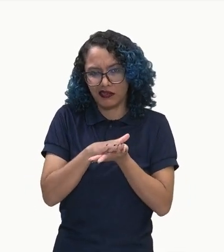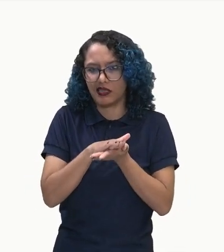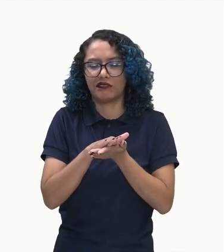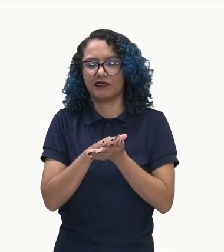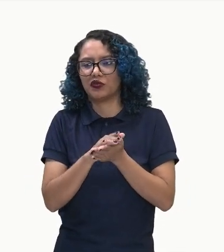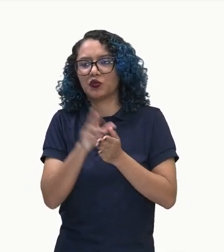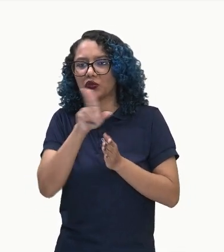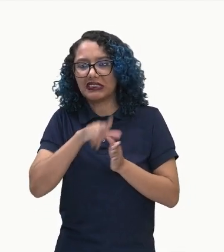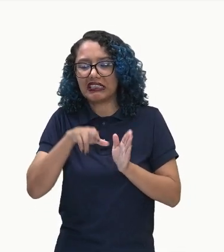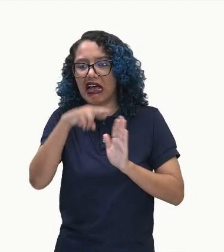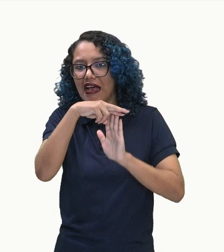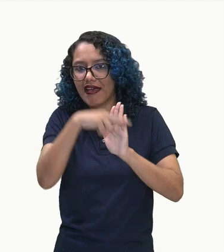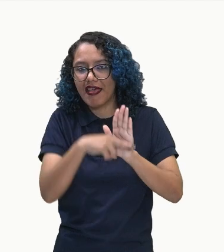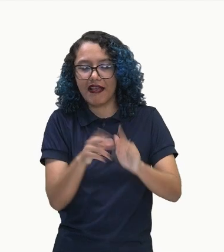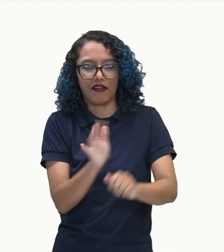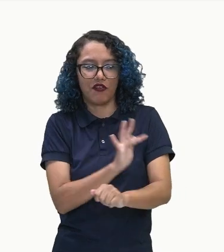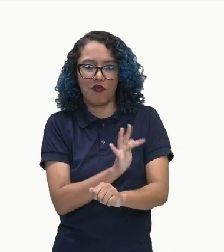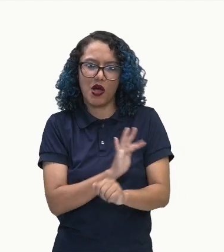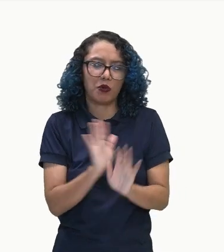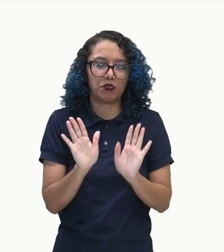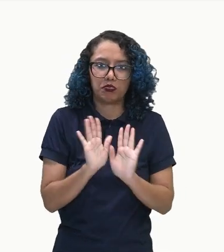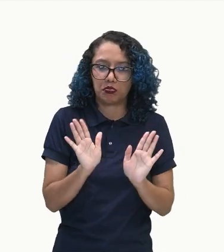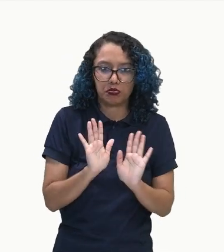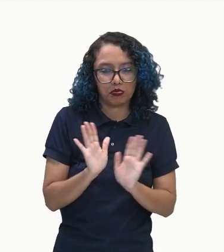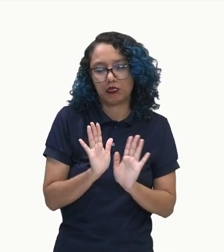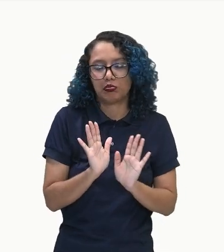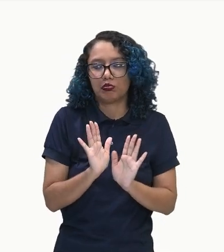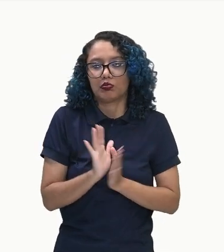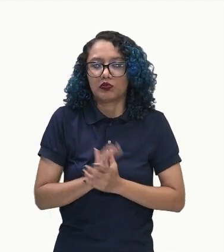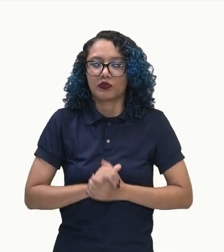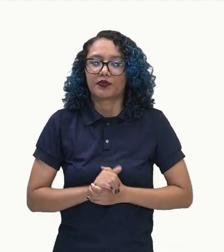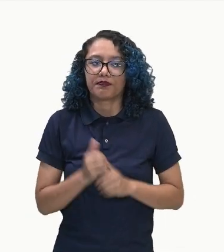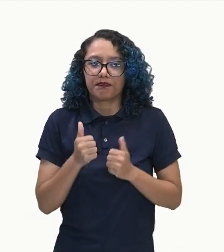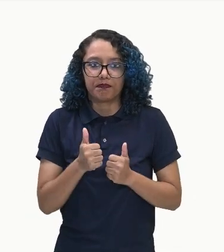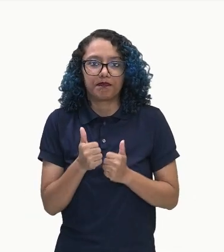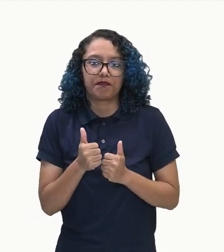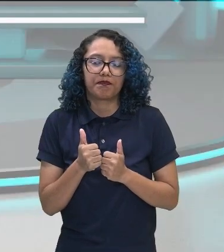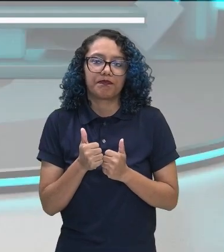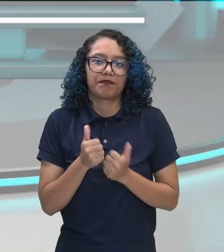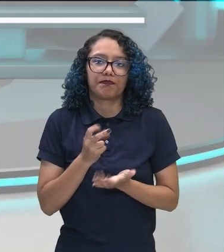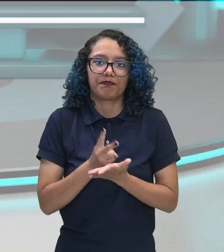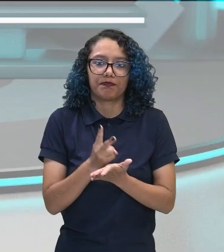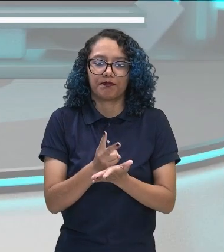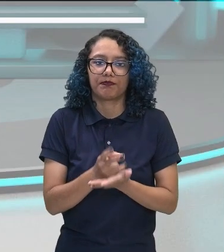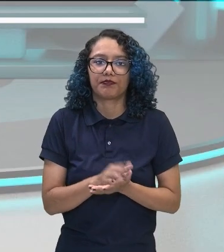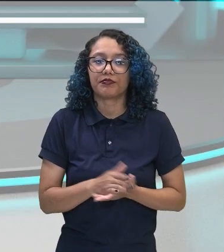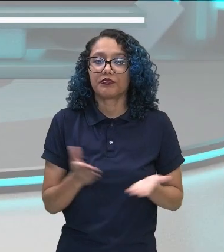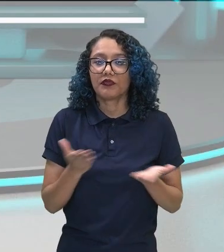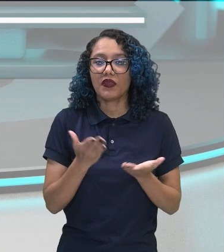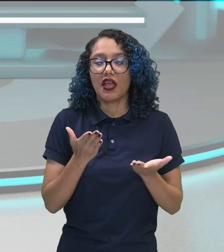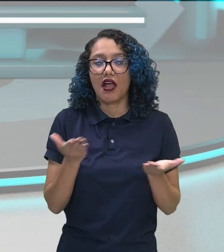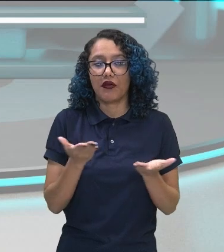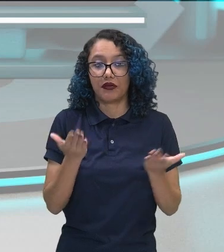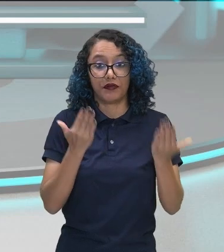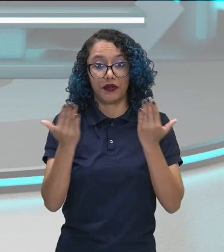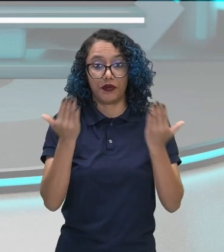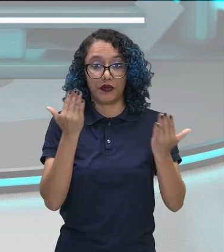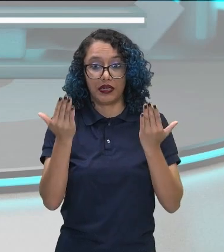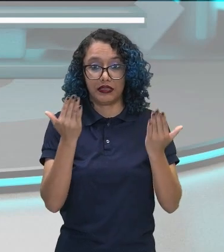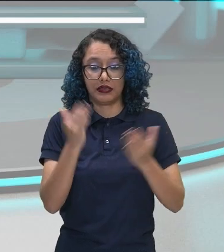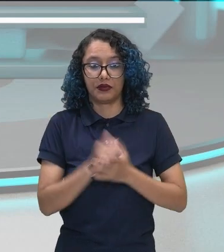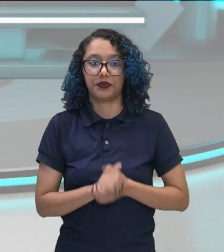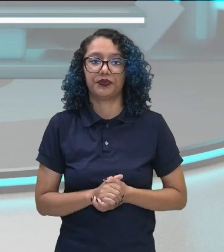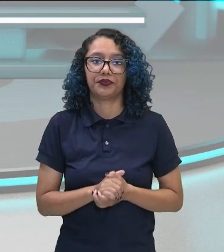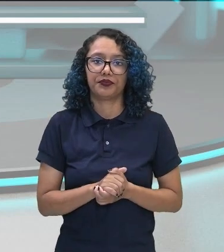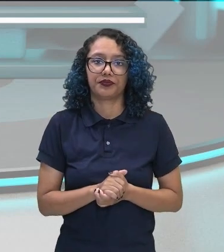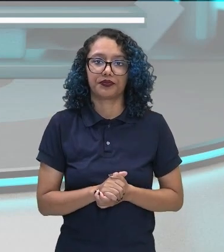culta da língua, não há preocupação com a norma culta da língua, certo? Vamos fazer uma comparação aí entre